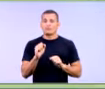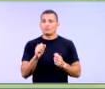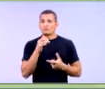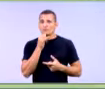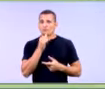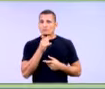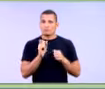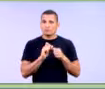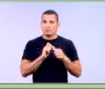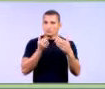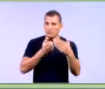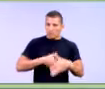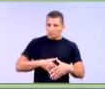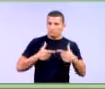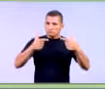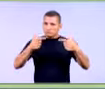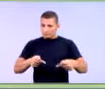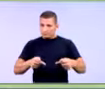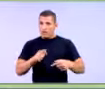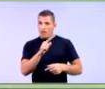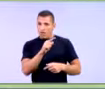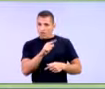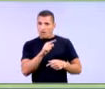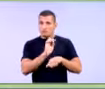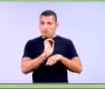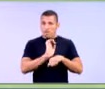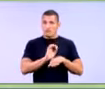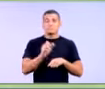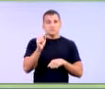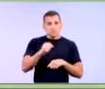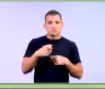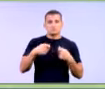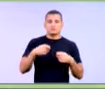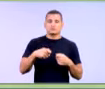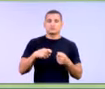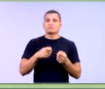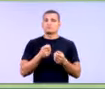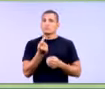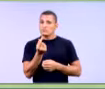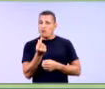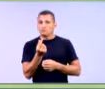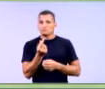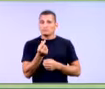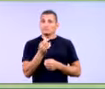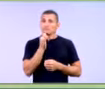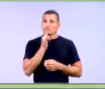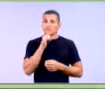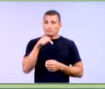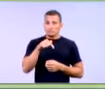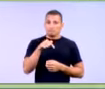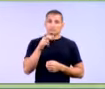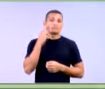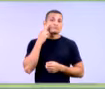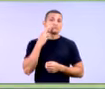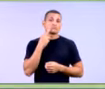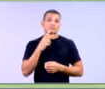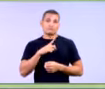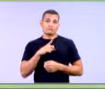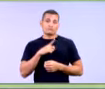seletivos, esse estágio sim ele tem que ser remunerado. Por exemplo, aqui no estado de Rondônia nós temos